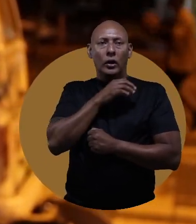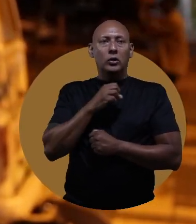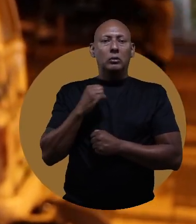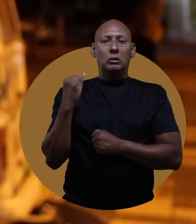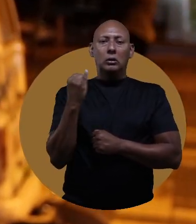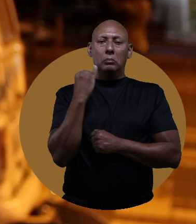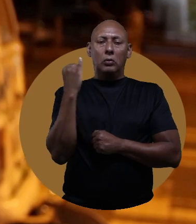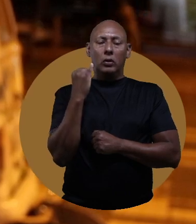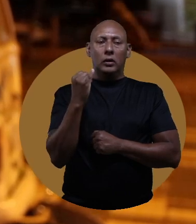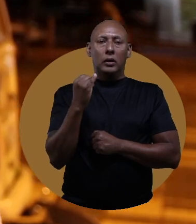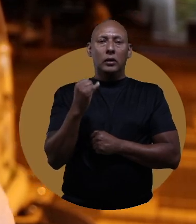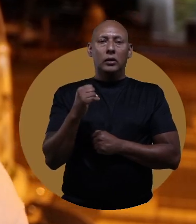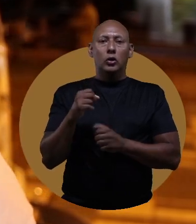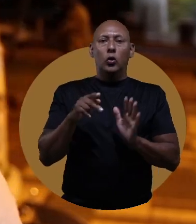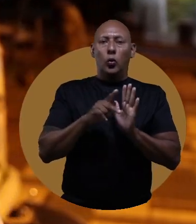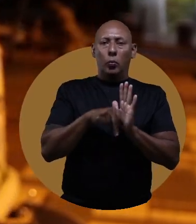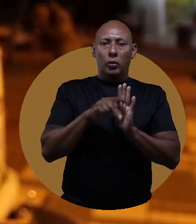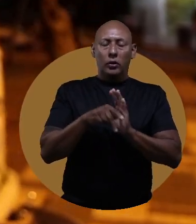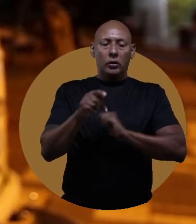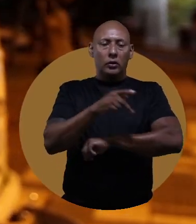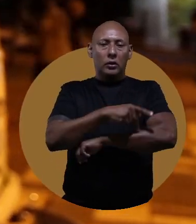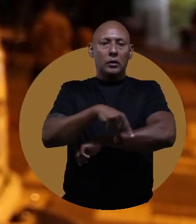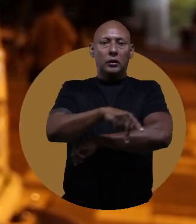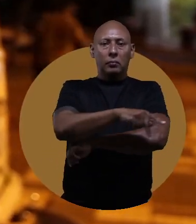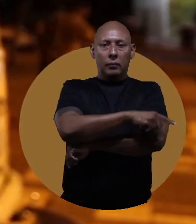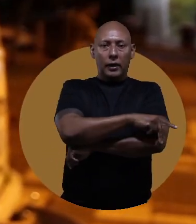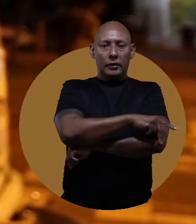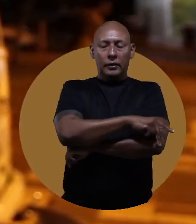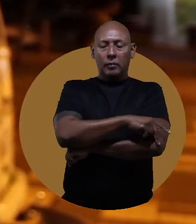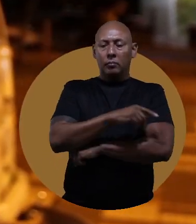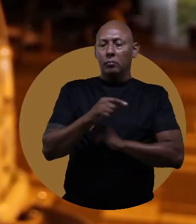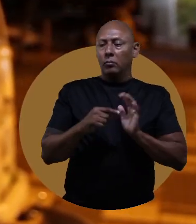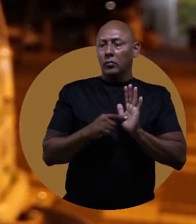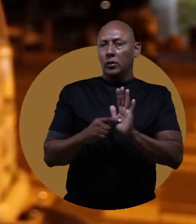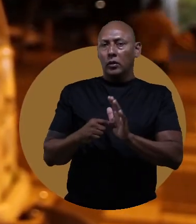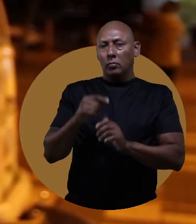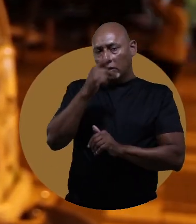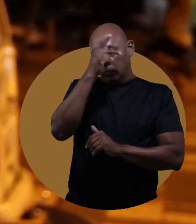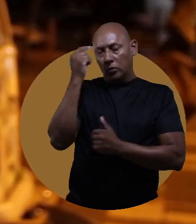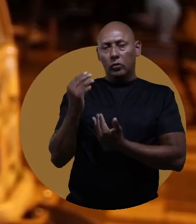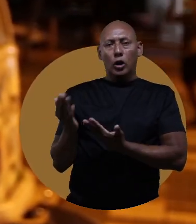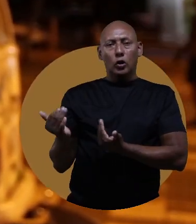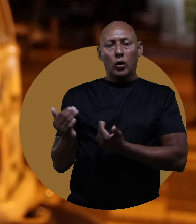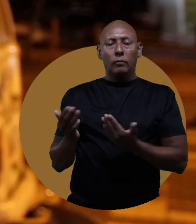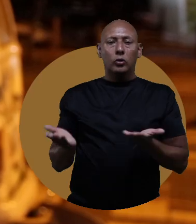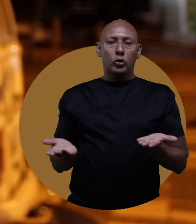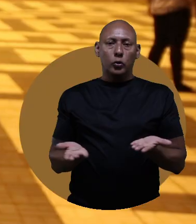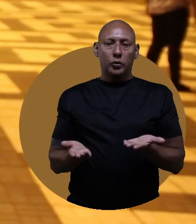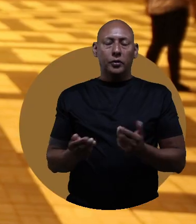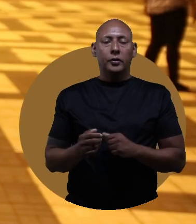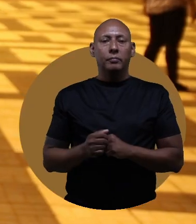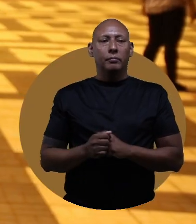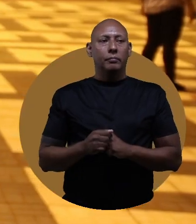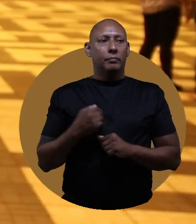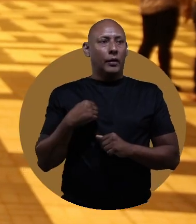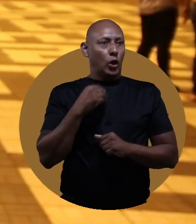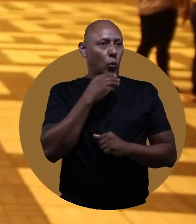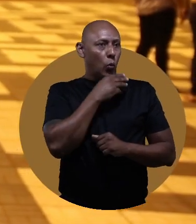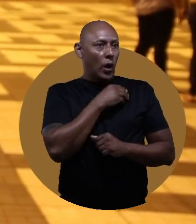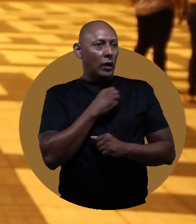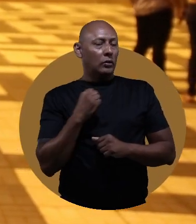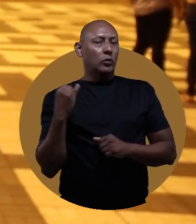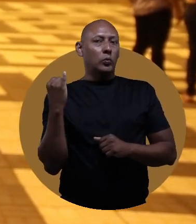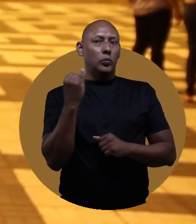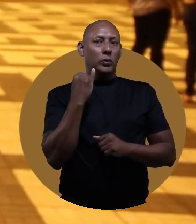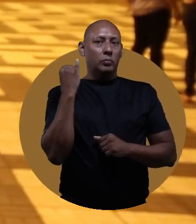em praças, pros jovens de hoje, ainda mais essa nova geração, essa galera. Eu acho muito importante esse projeto. Eu acho muito